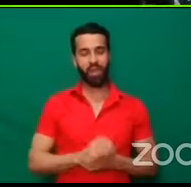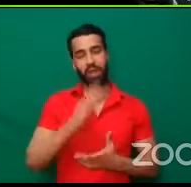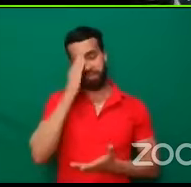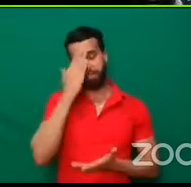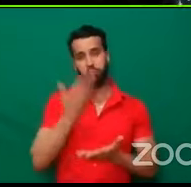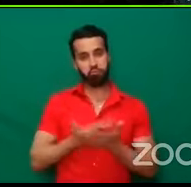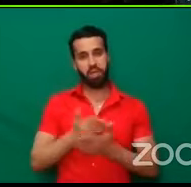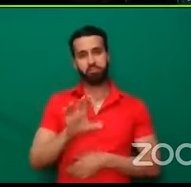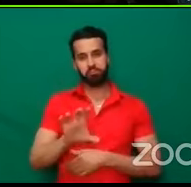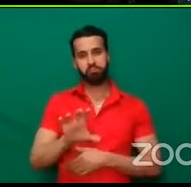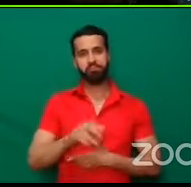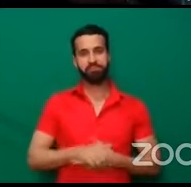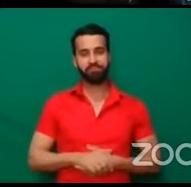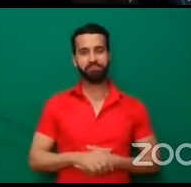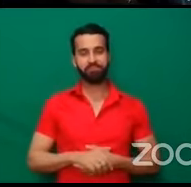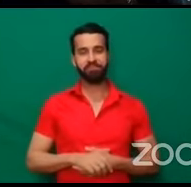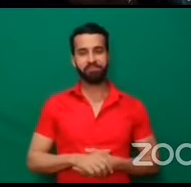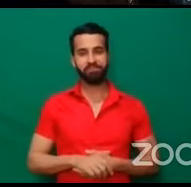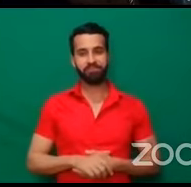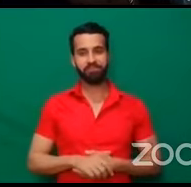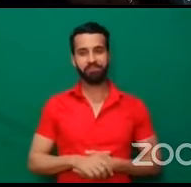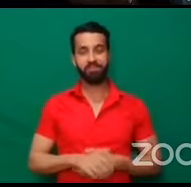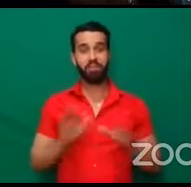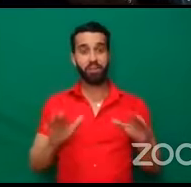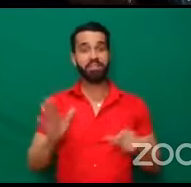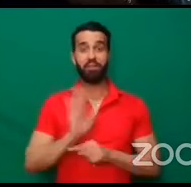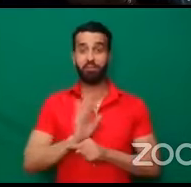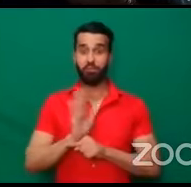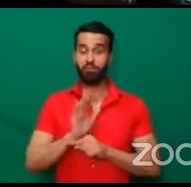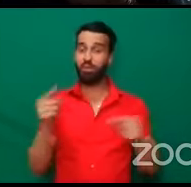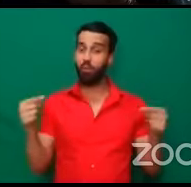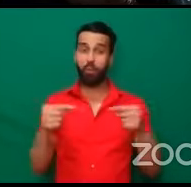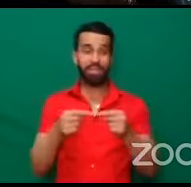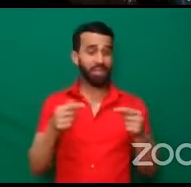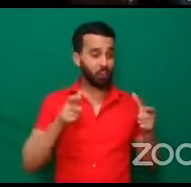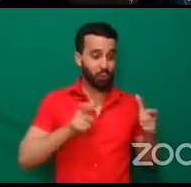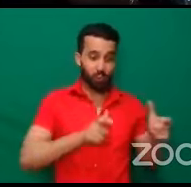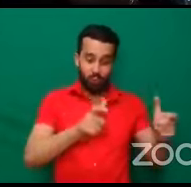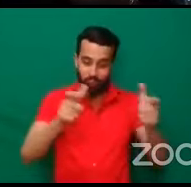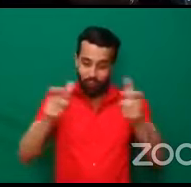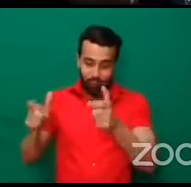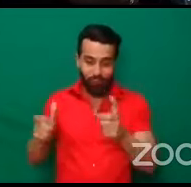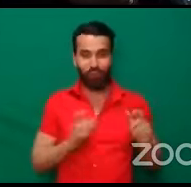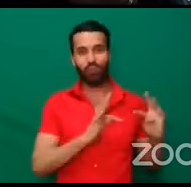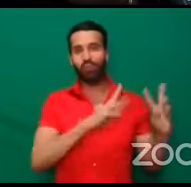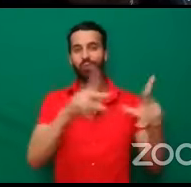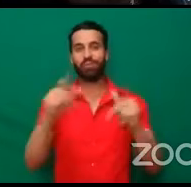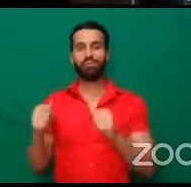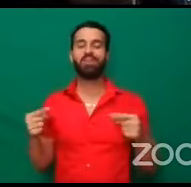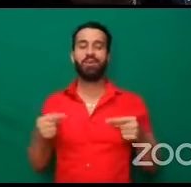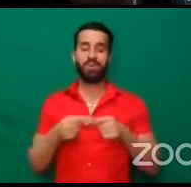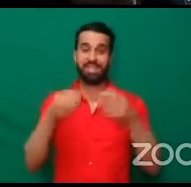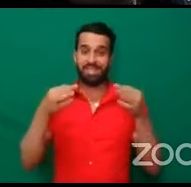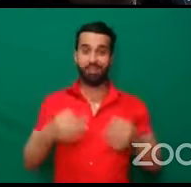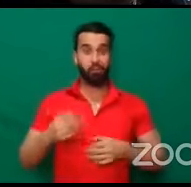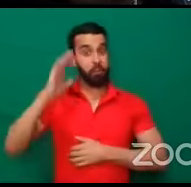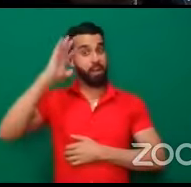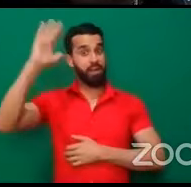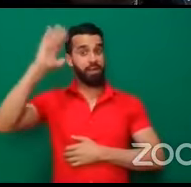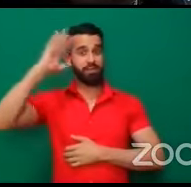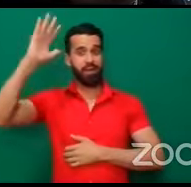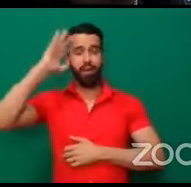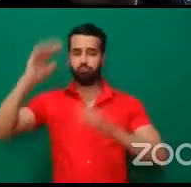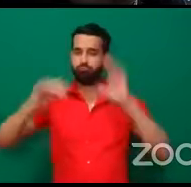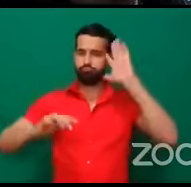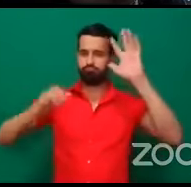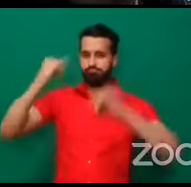assim, são filmes que caem em qualquer lugar, porque tá muito assim, é muito bem pensado, né? E a gente consegue